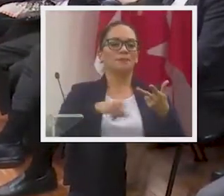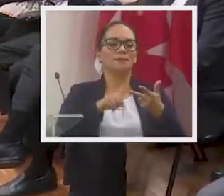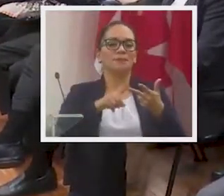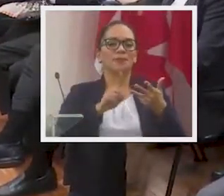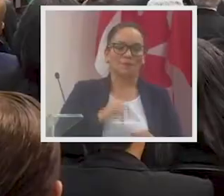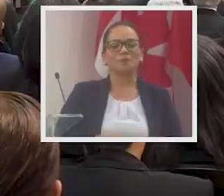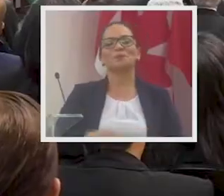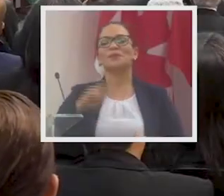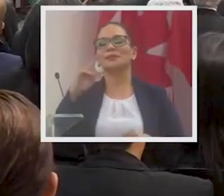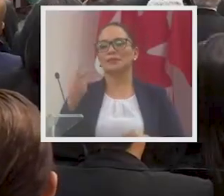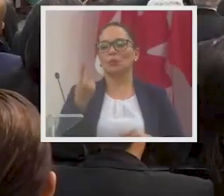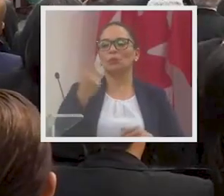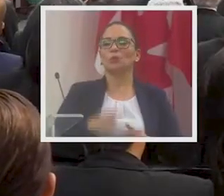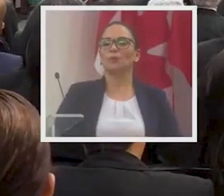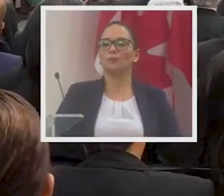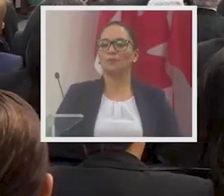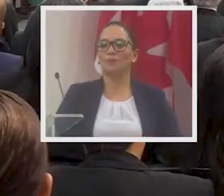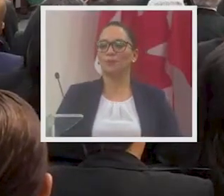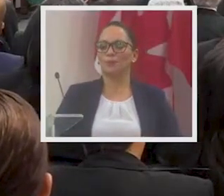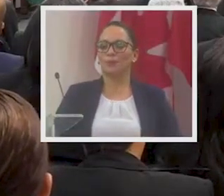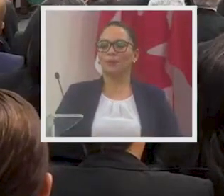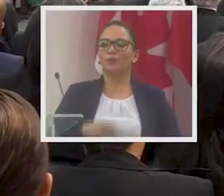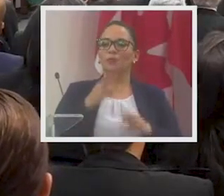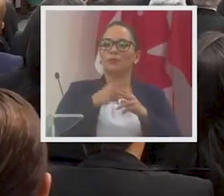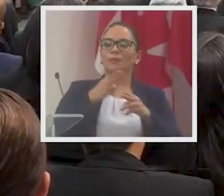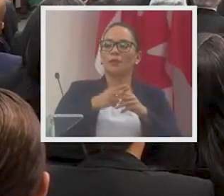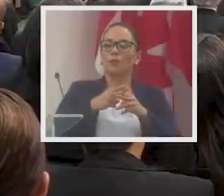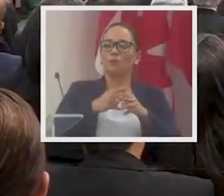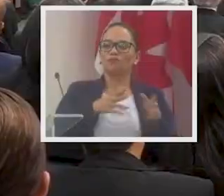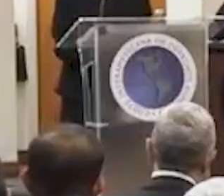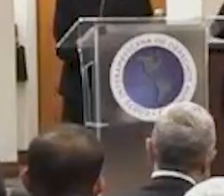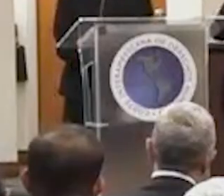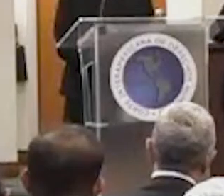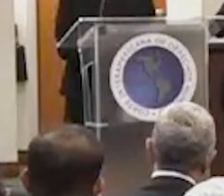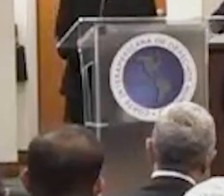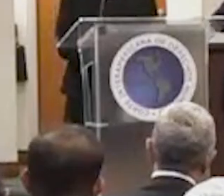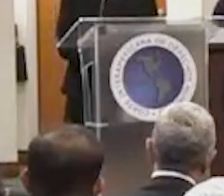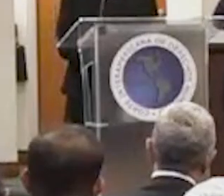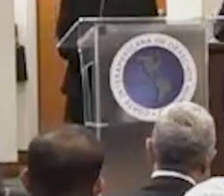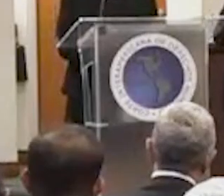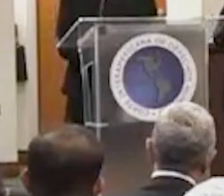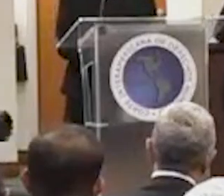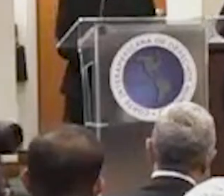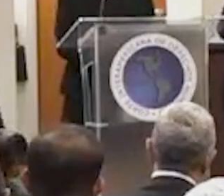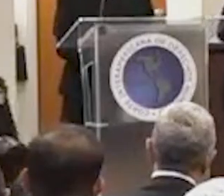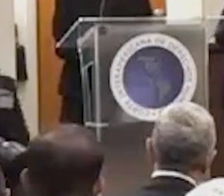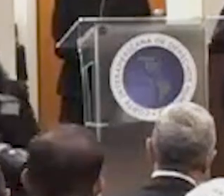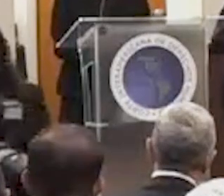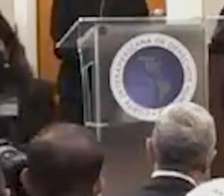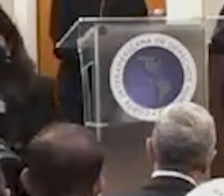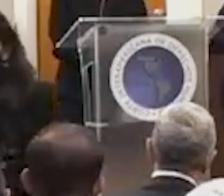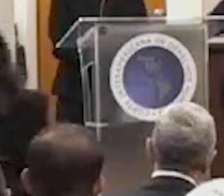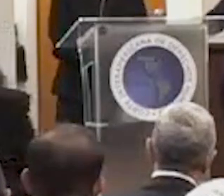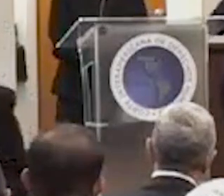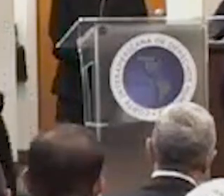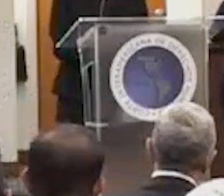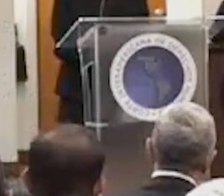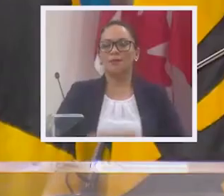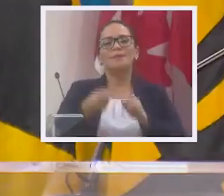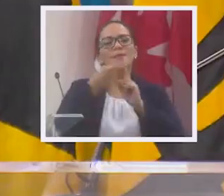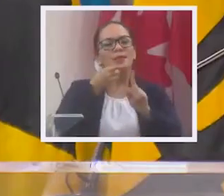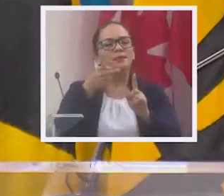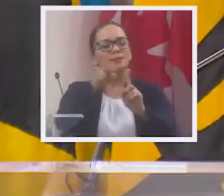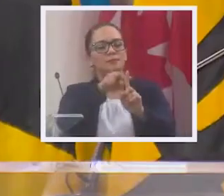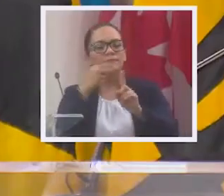abertura e também sessões de julgamento em São José na Costa Rica o evento contou com a participação do Superior Tribunal de